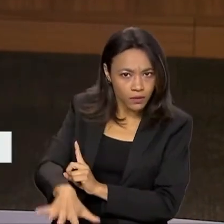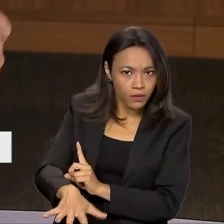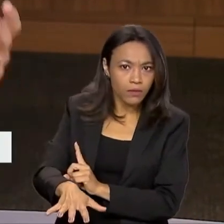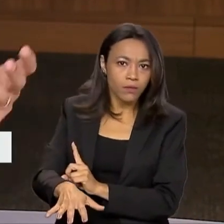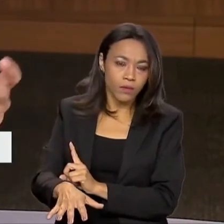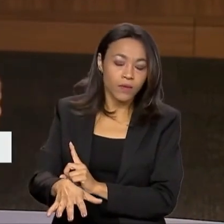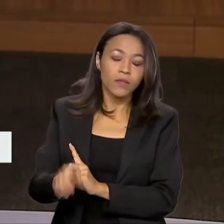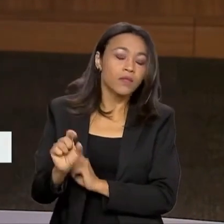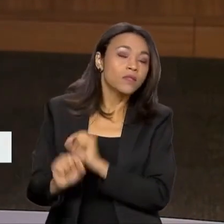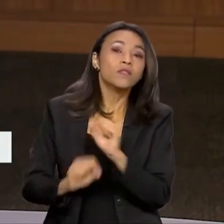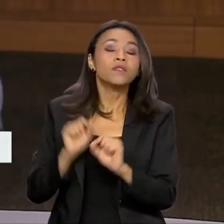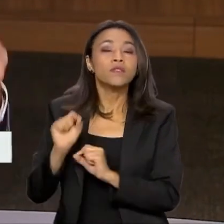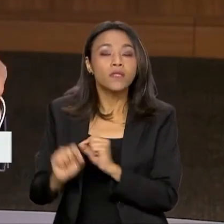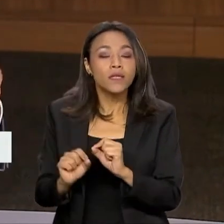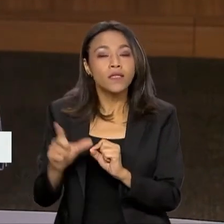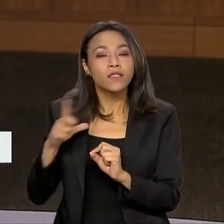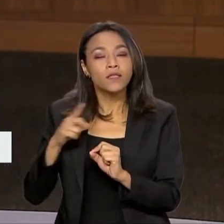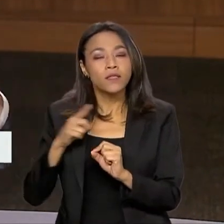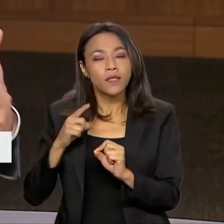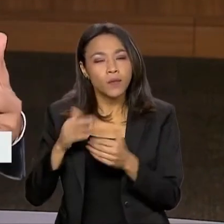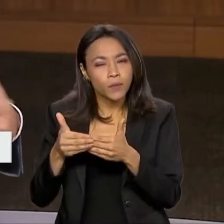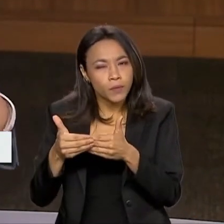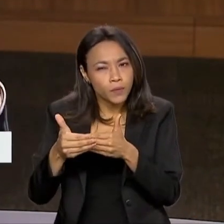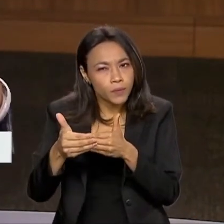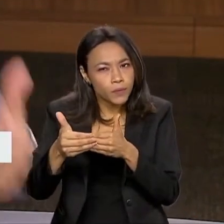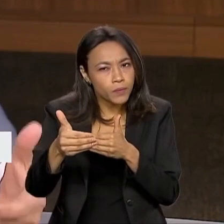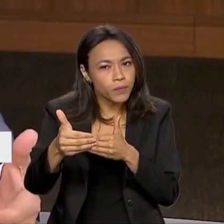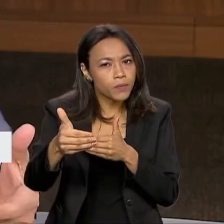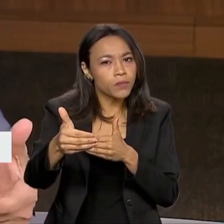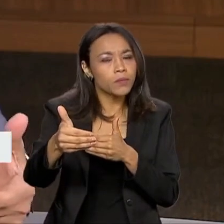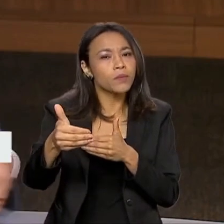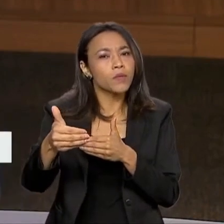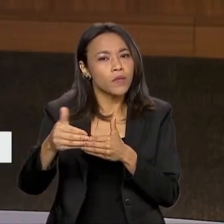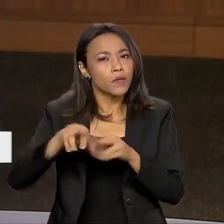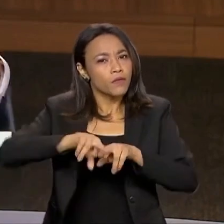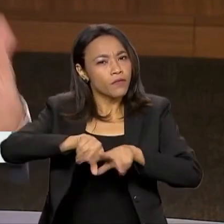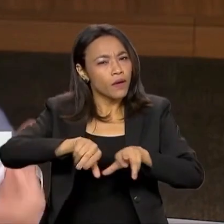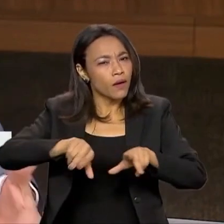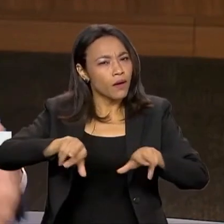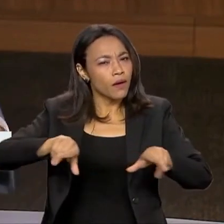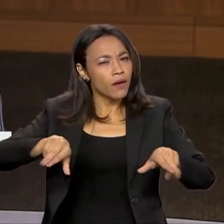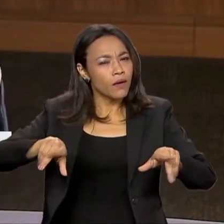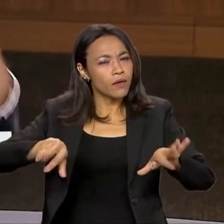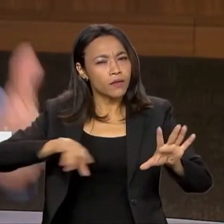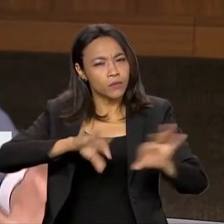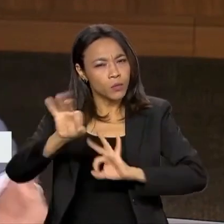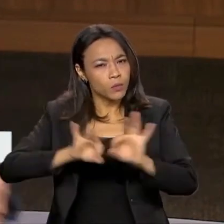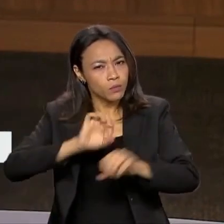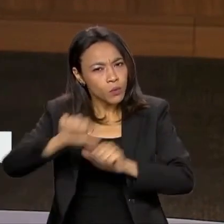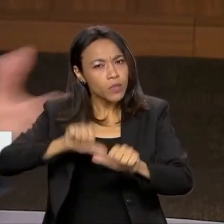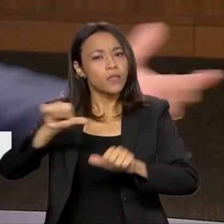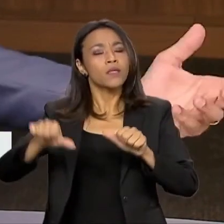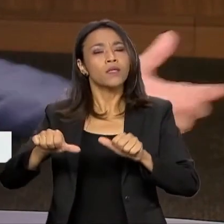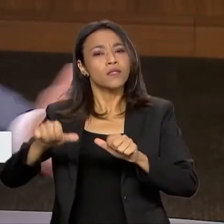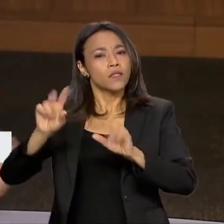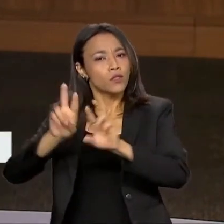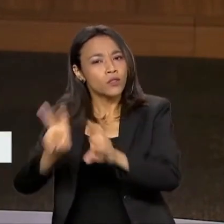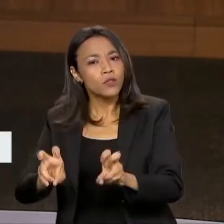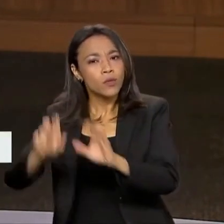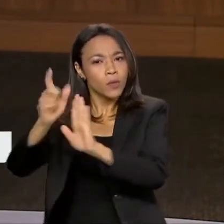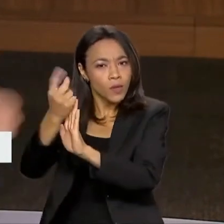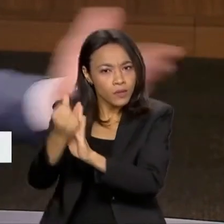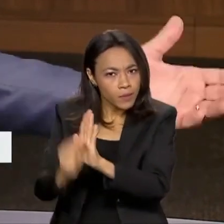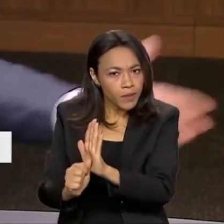agora a gente ter um Horizonte de reformas no segundo semestre orçamento é revisão